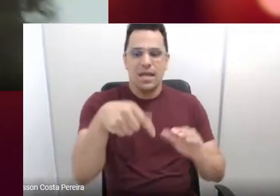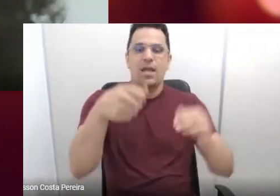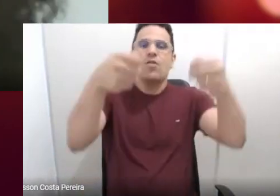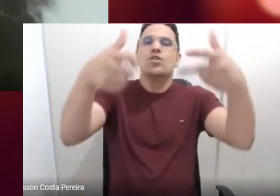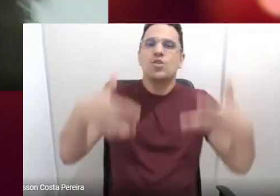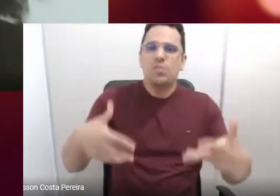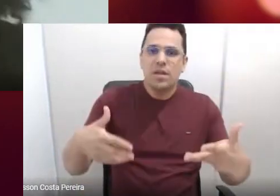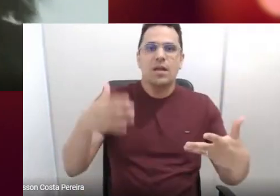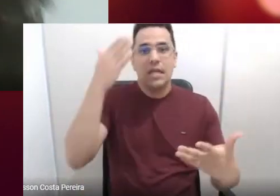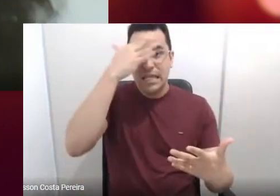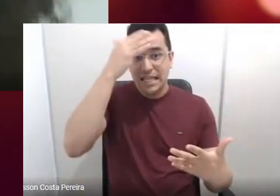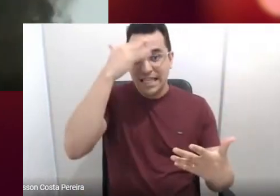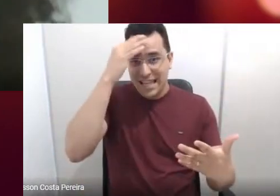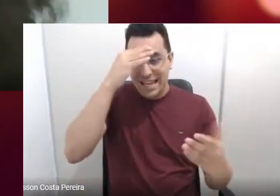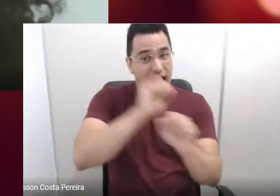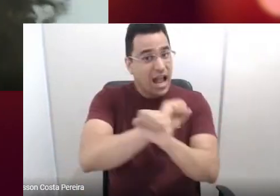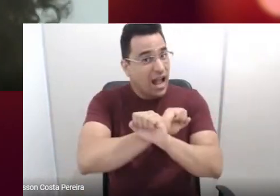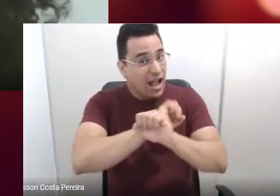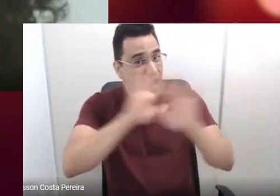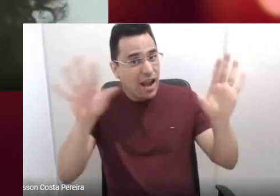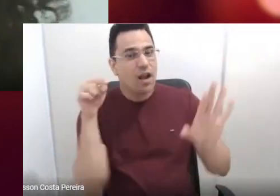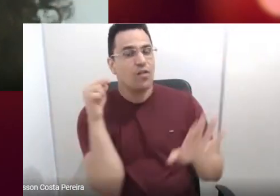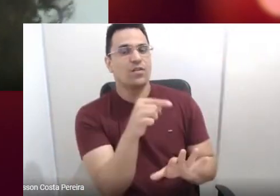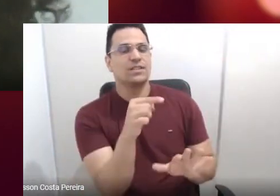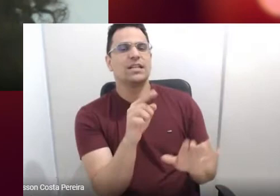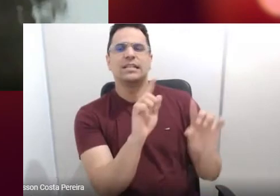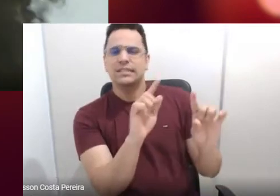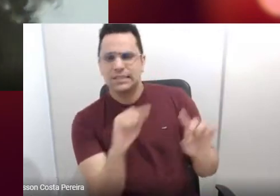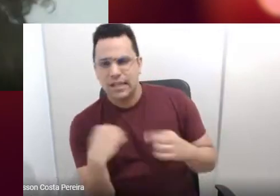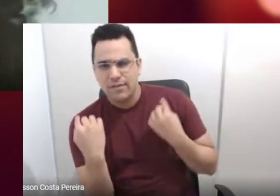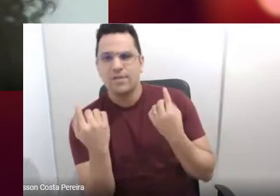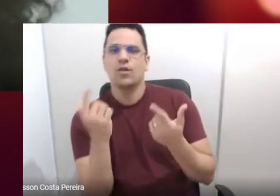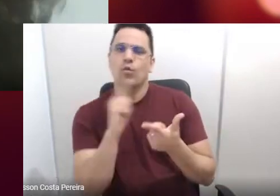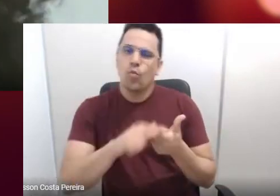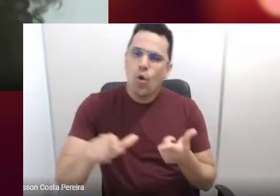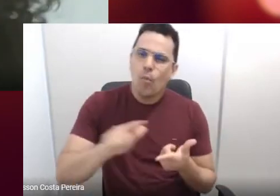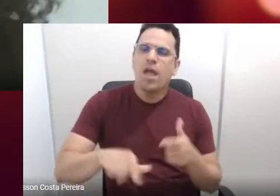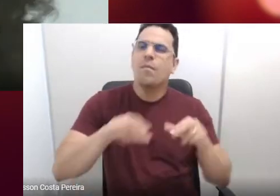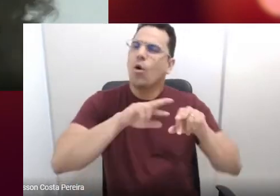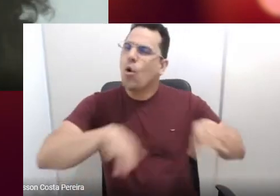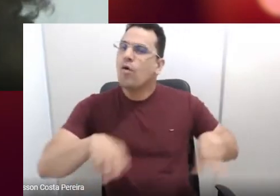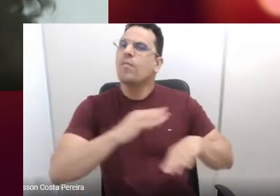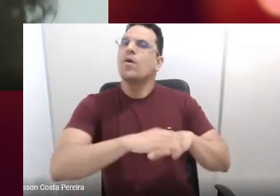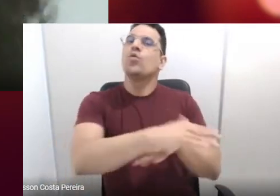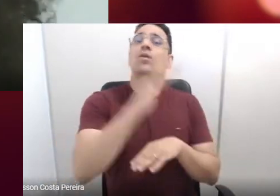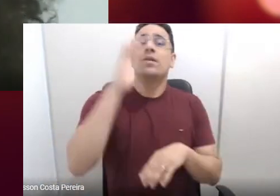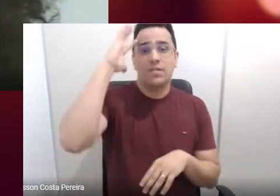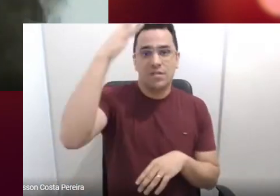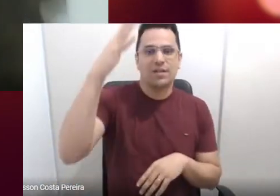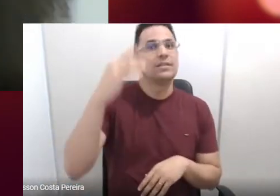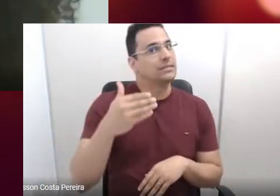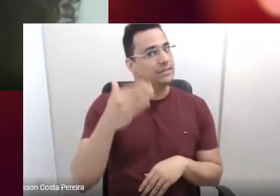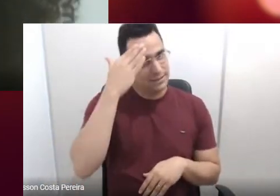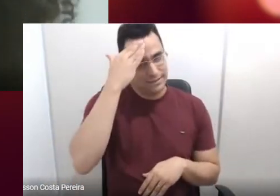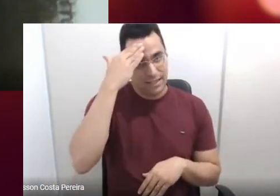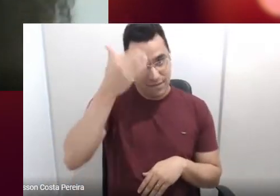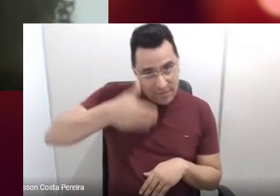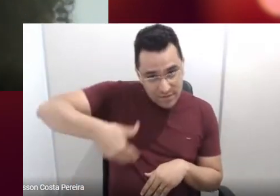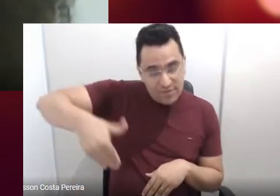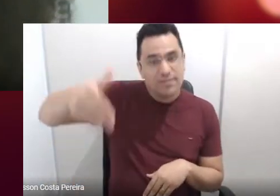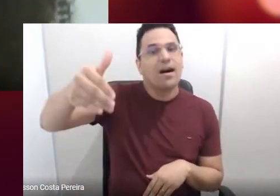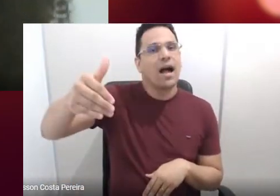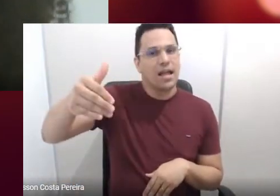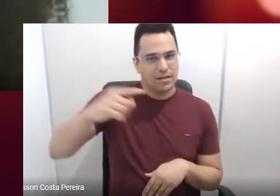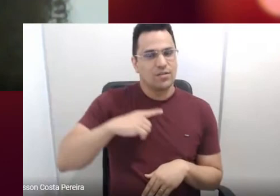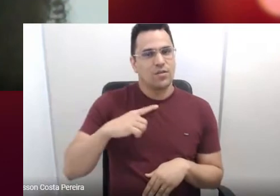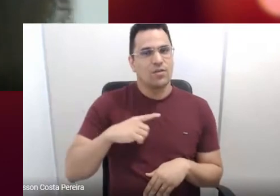conseguir visualizar a realidade de trabalho de vocês, de como é que, né, todos os desafios foram enfrentados, e a gente sabe que